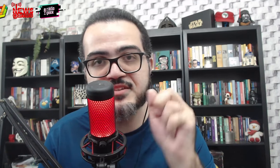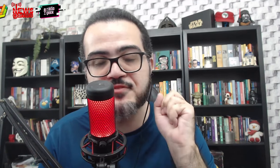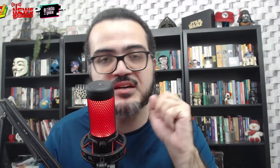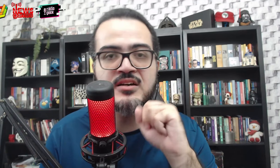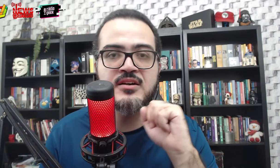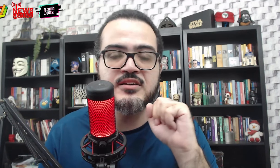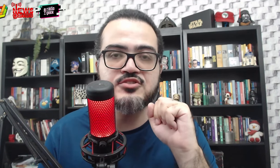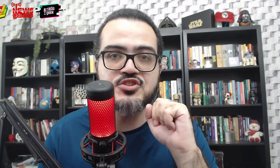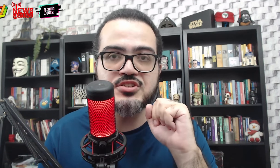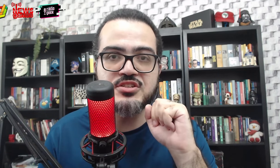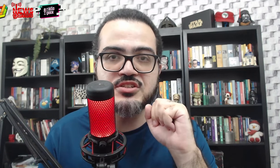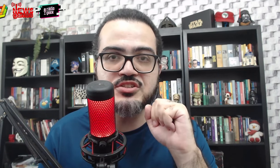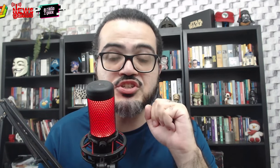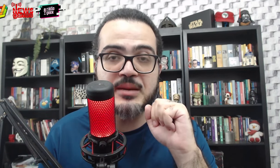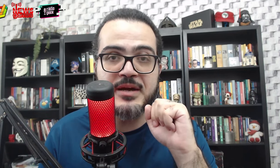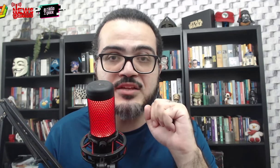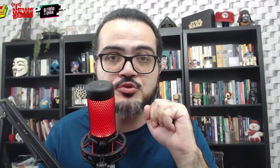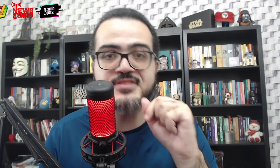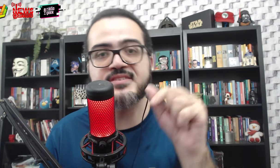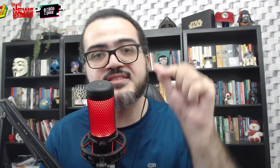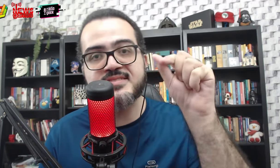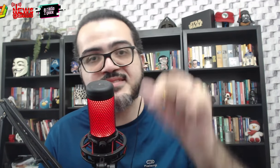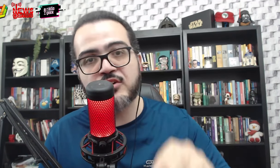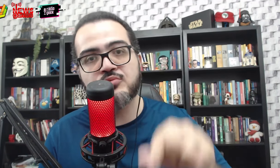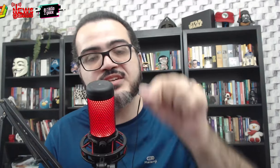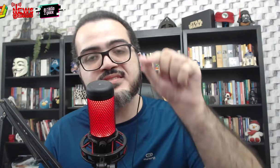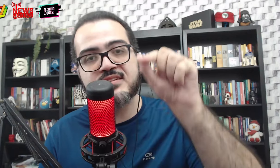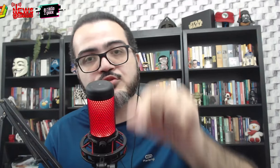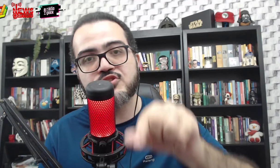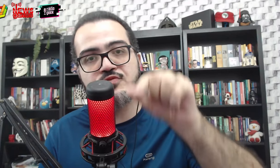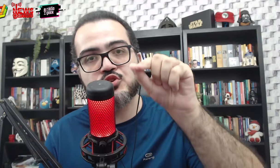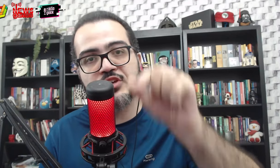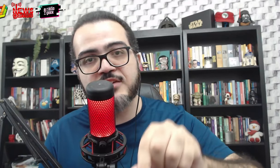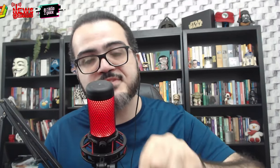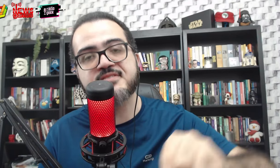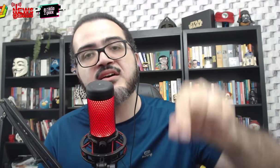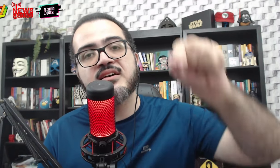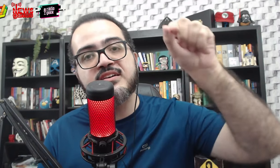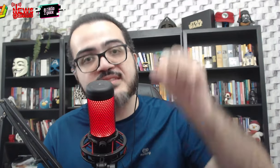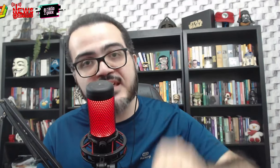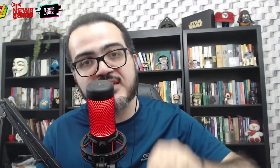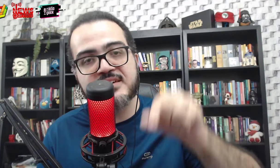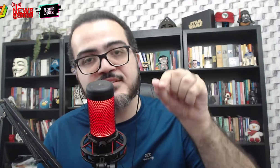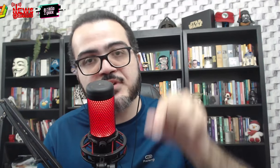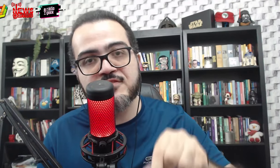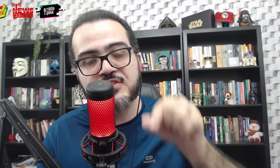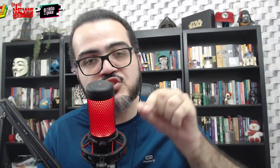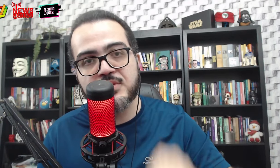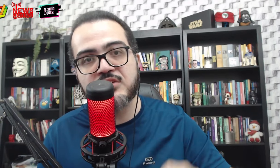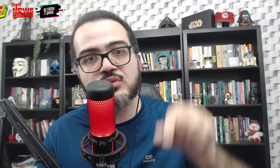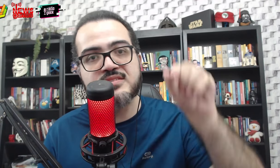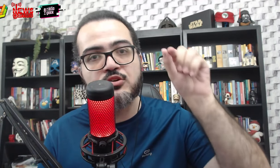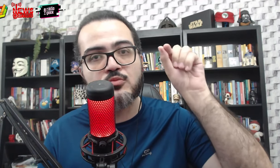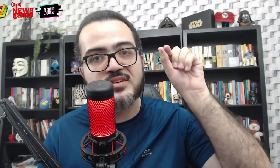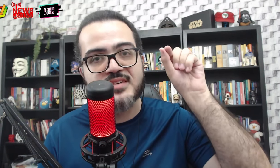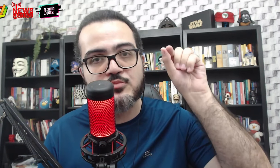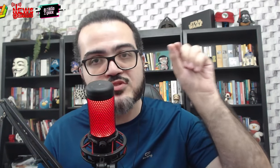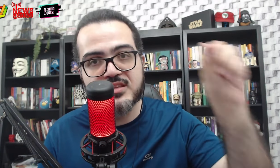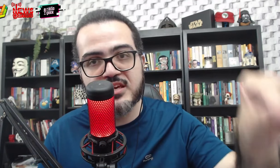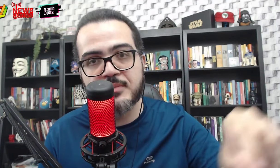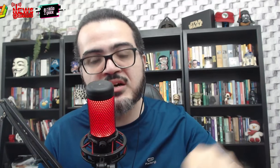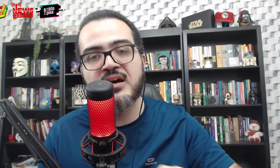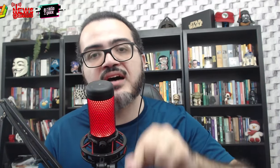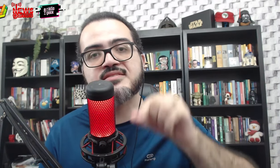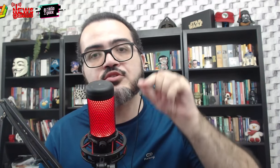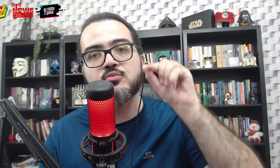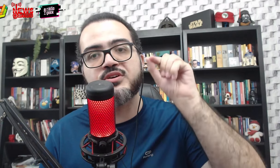específica de de trabalhadores que são desse setor de videogames que tem que receber investimento assim como recebe o